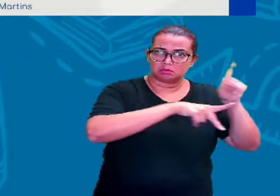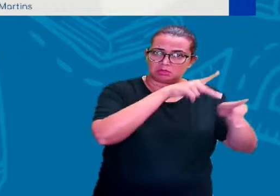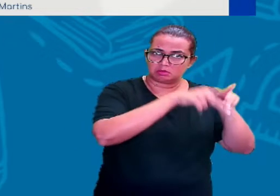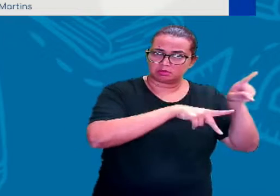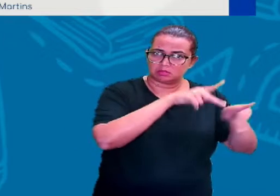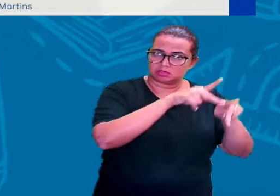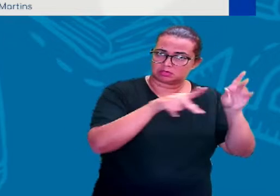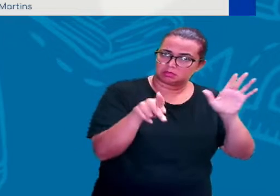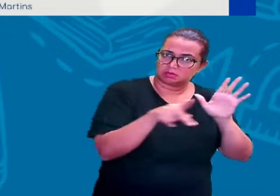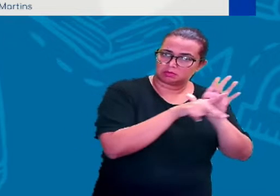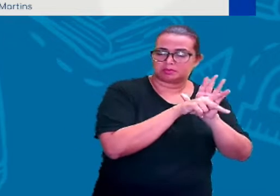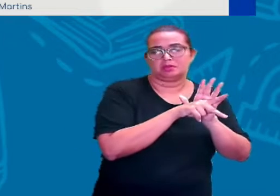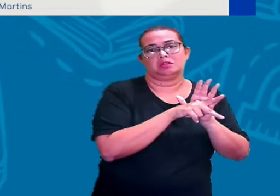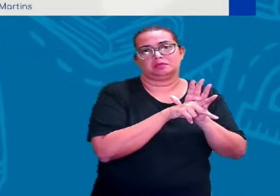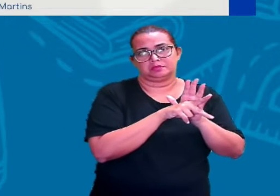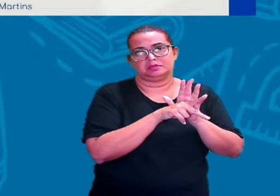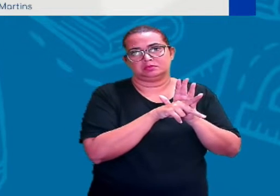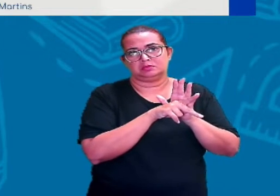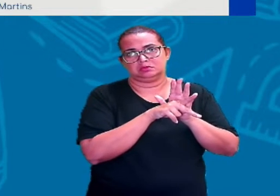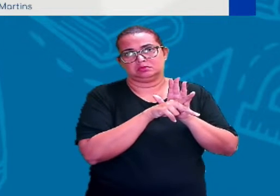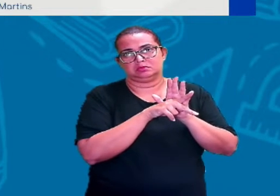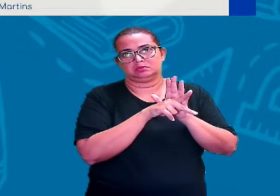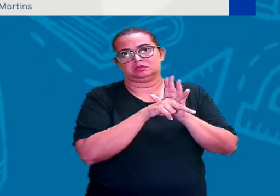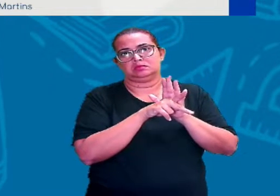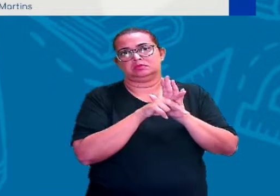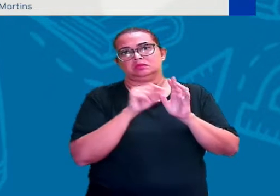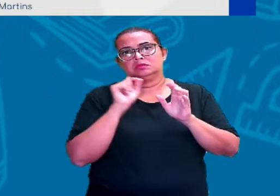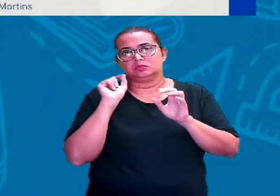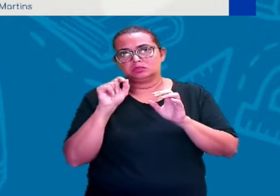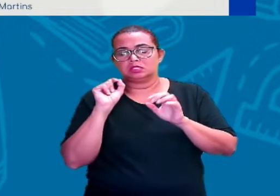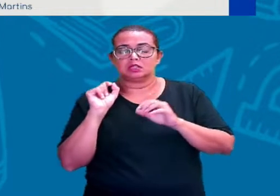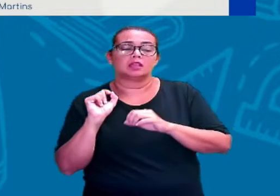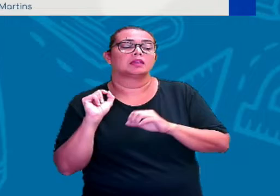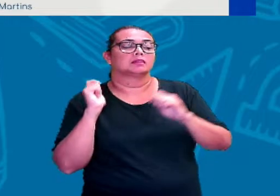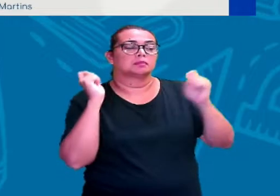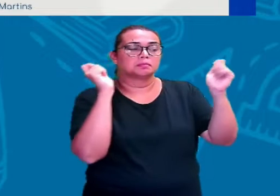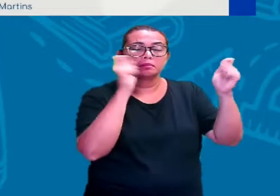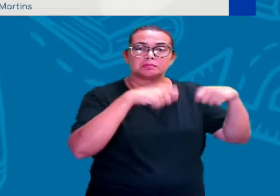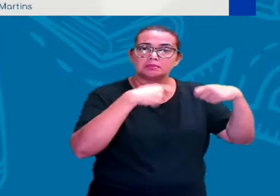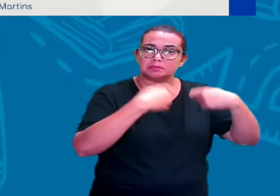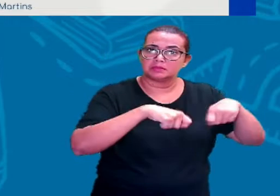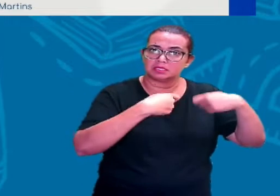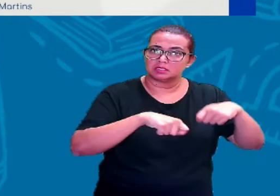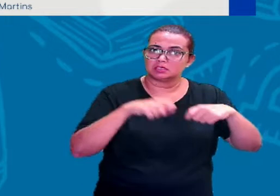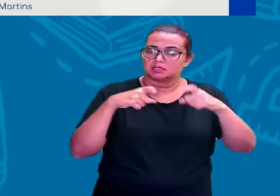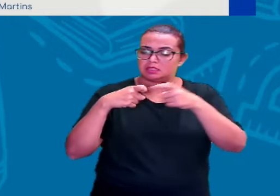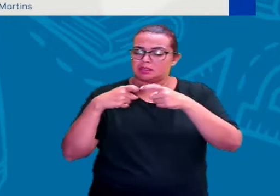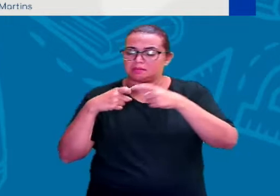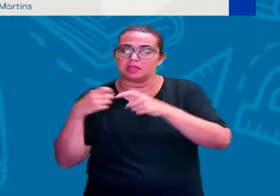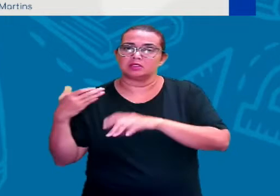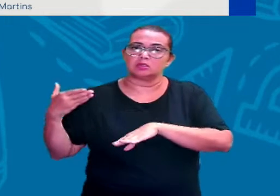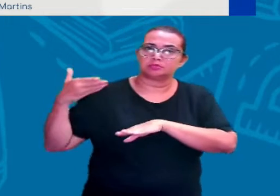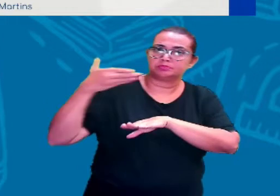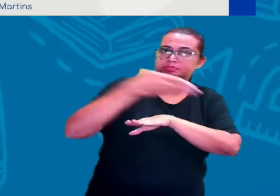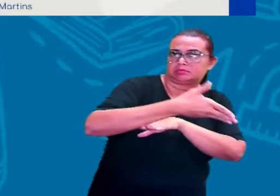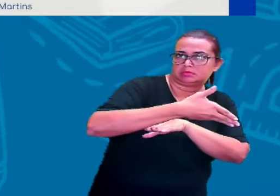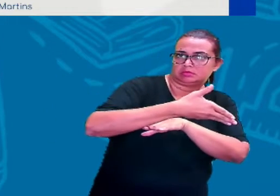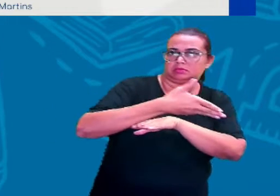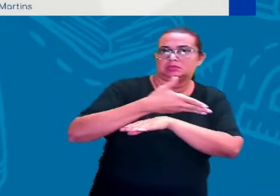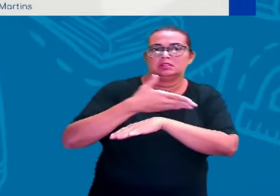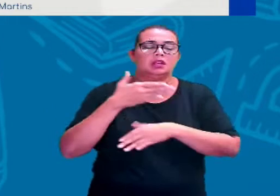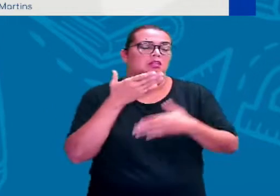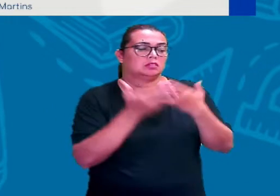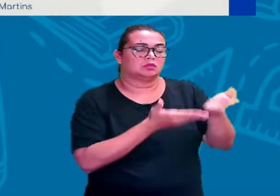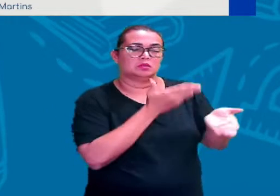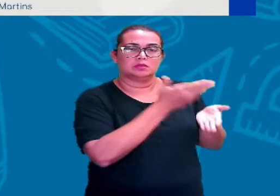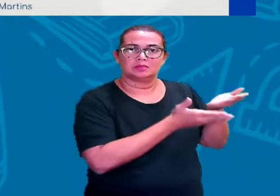permitiu que eles tivessem acesso ao serviço médico nas suas terras indígenas, que a gente vai entender também,